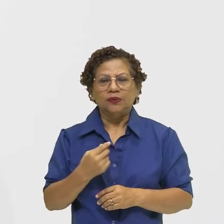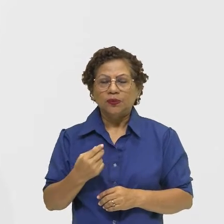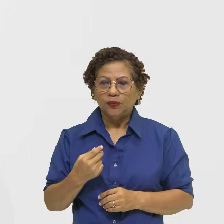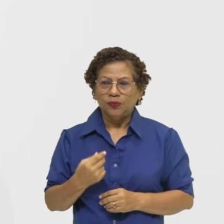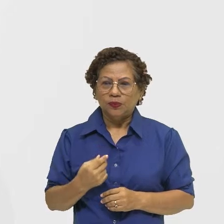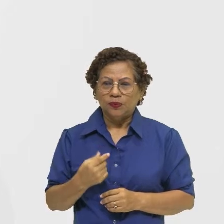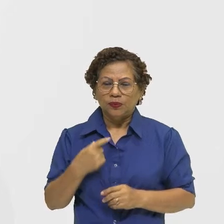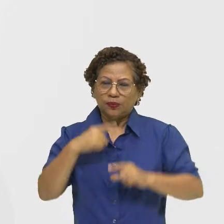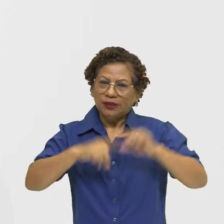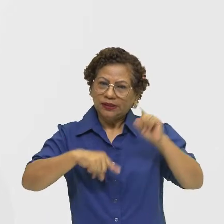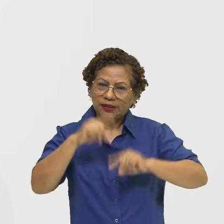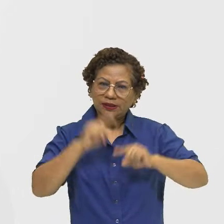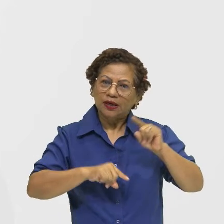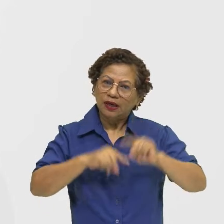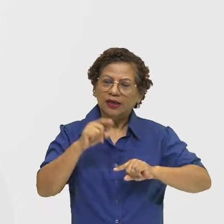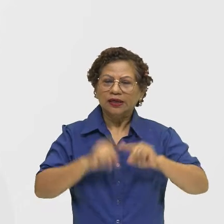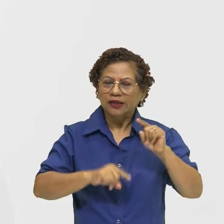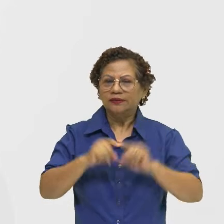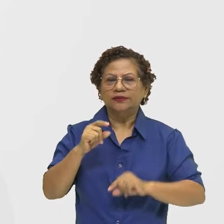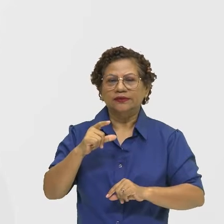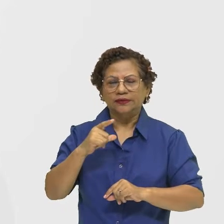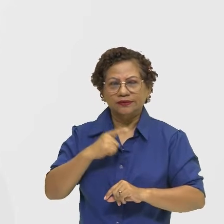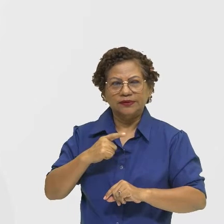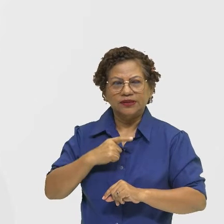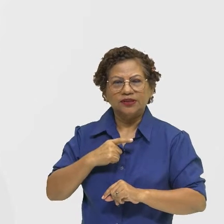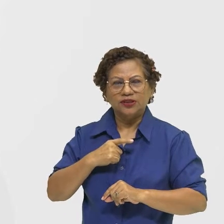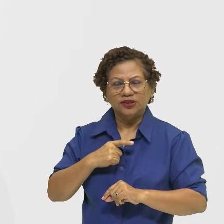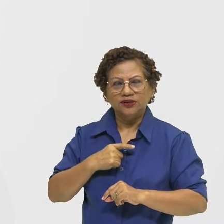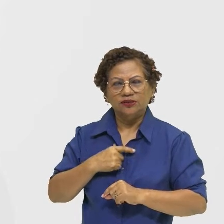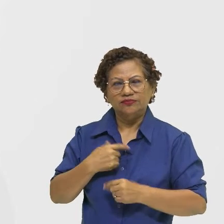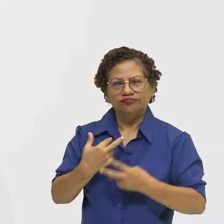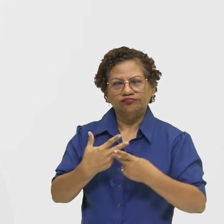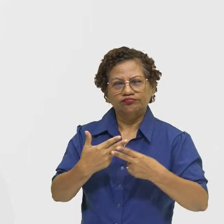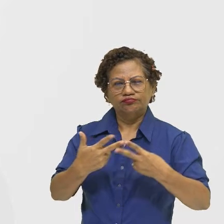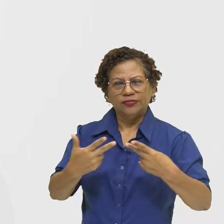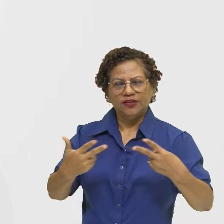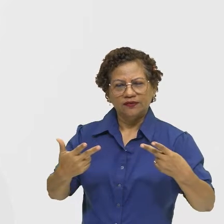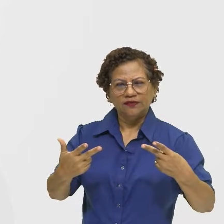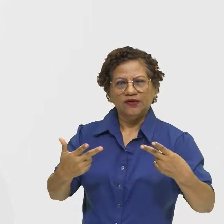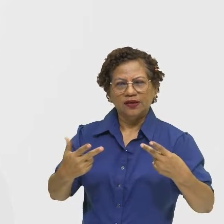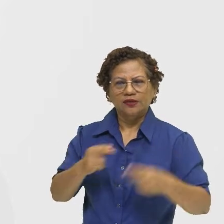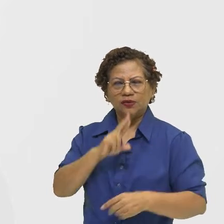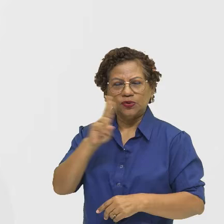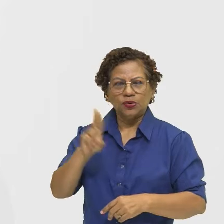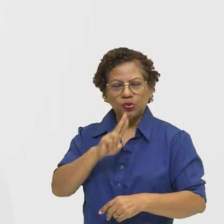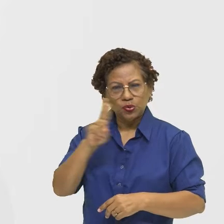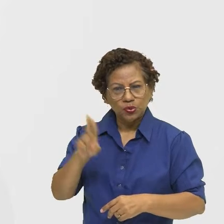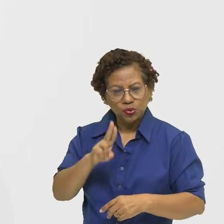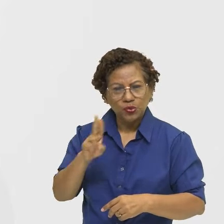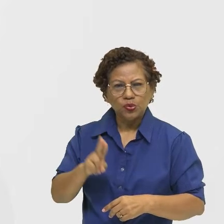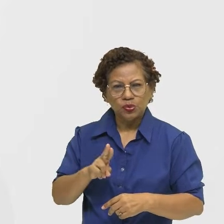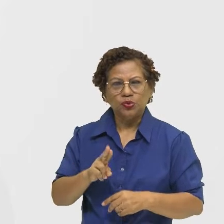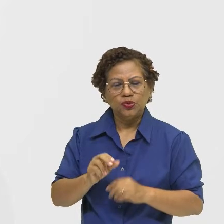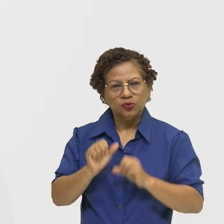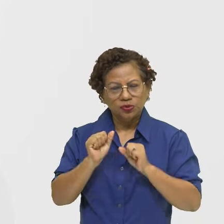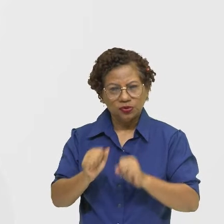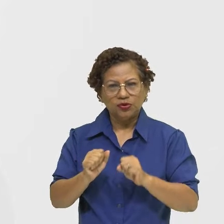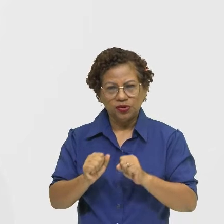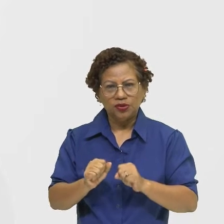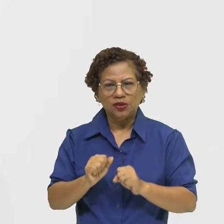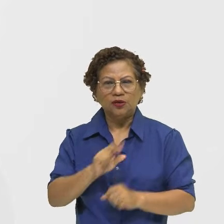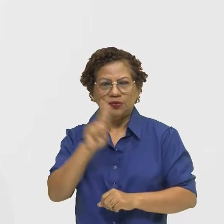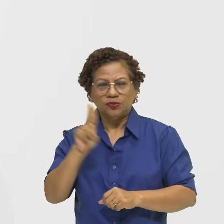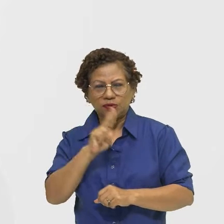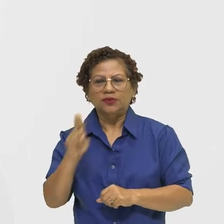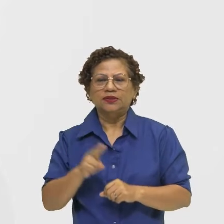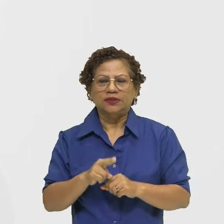por objetos portadores de uma utilidade, seja ela doméstica ou religiosa. Então, o